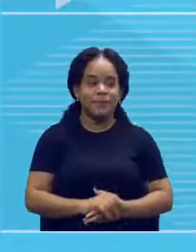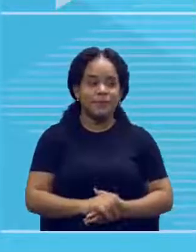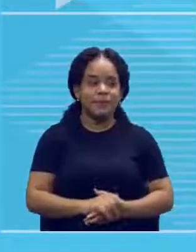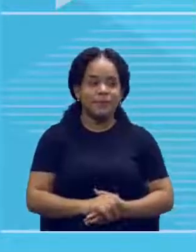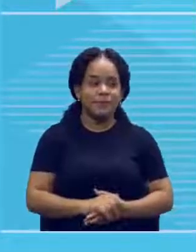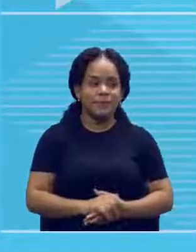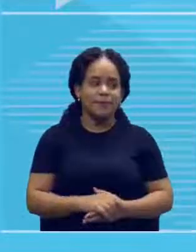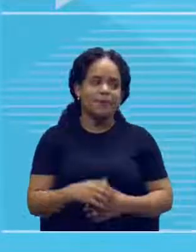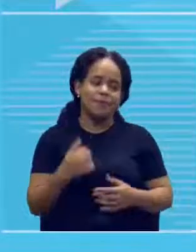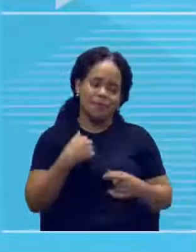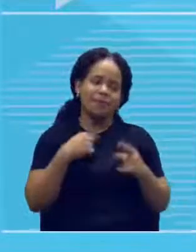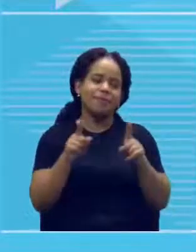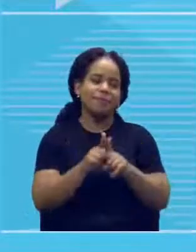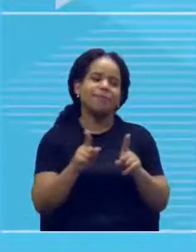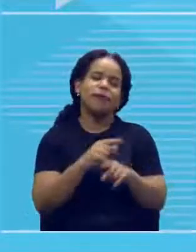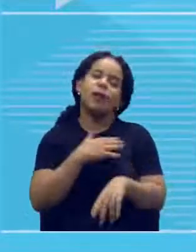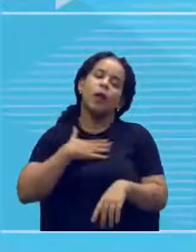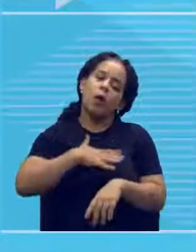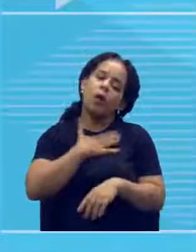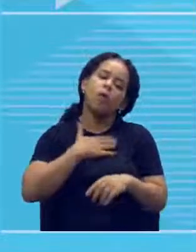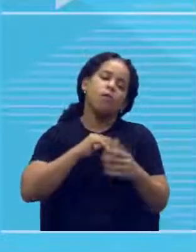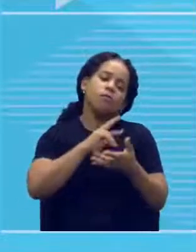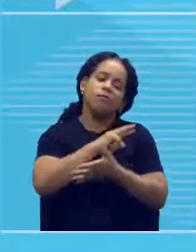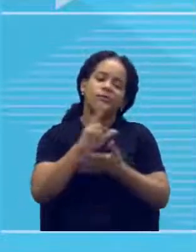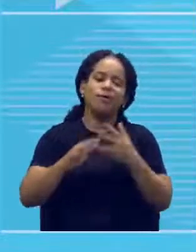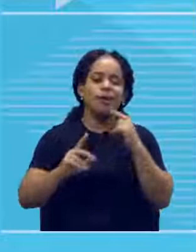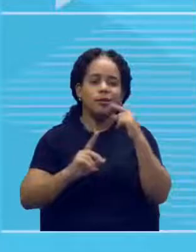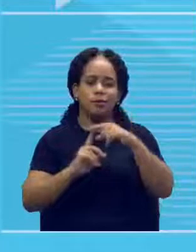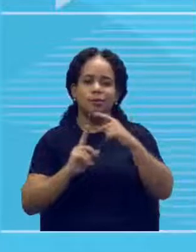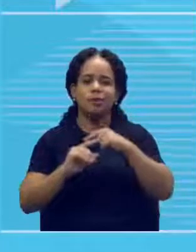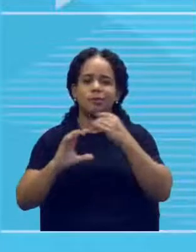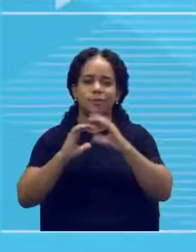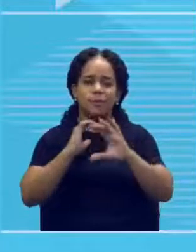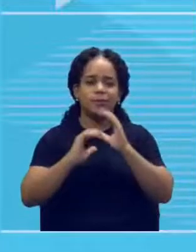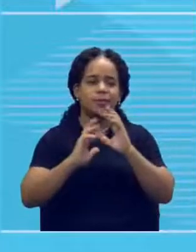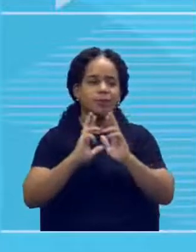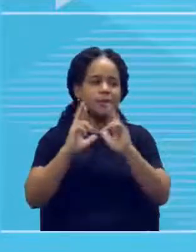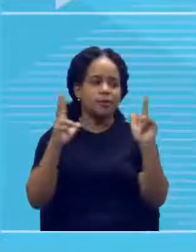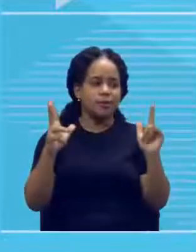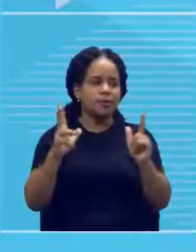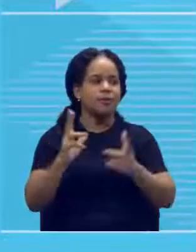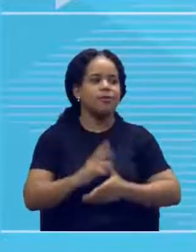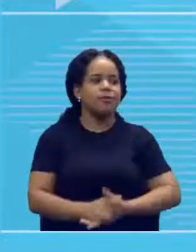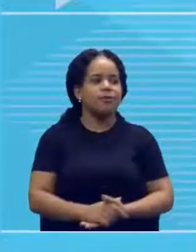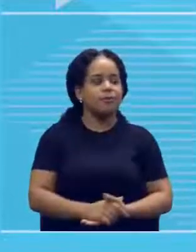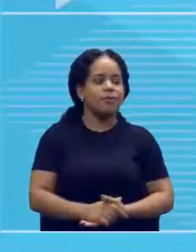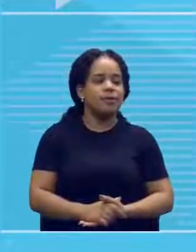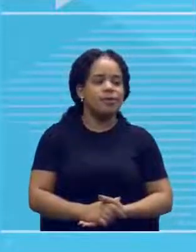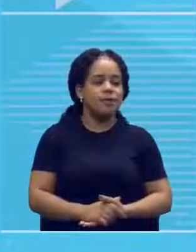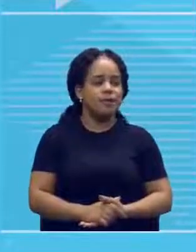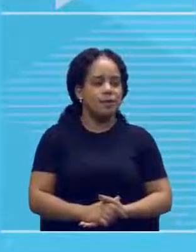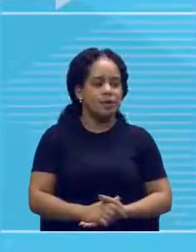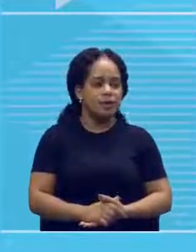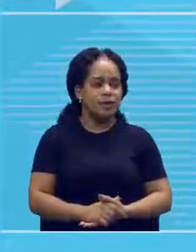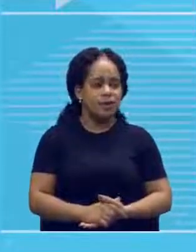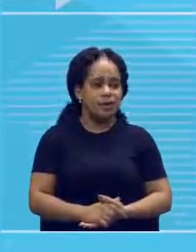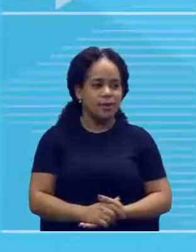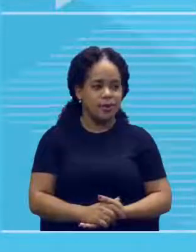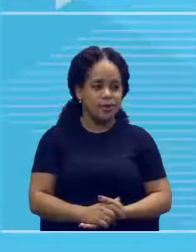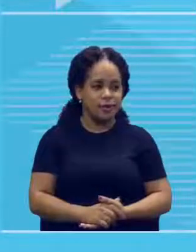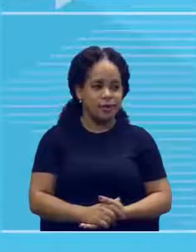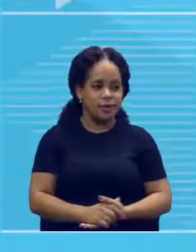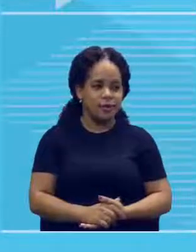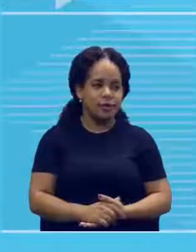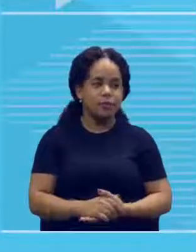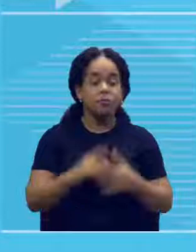sou muito eclética, viu, minha gente? Eu escuto cada coisa. E eu gosto, né? Olha.